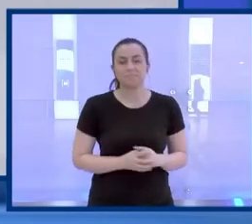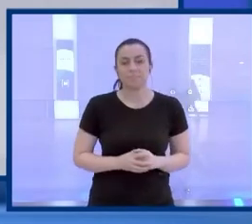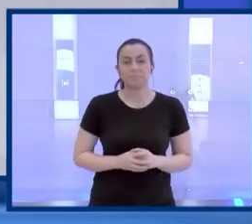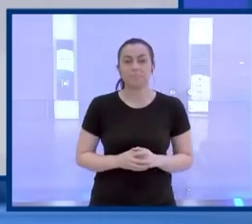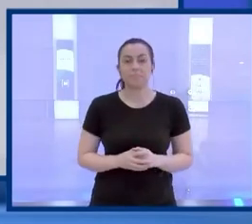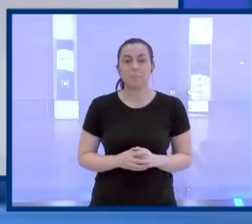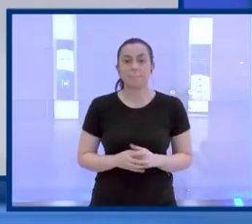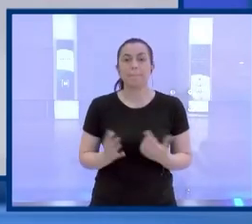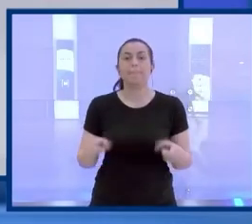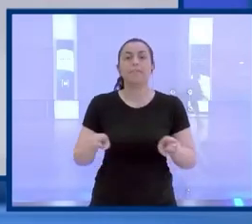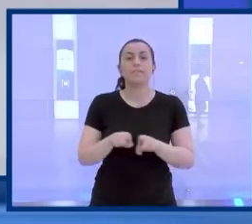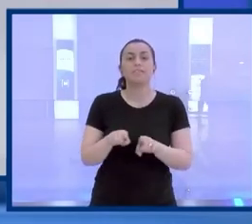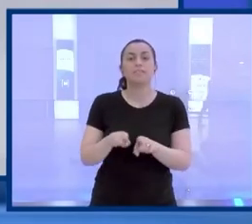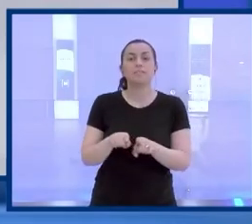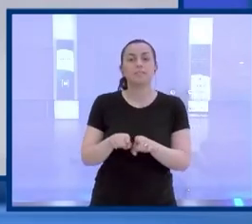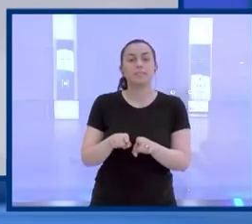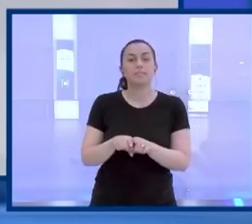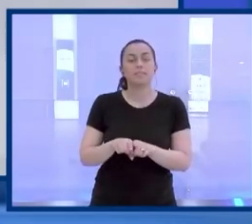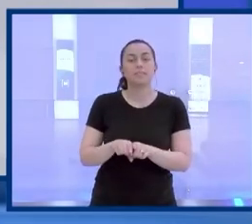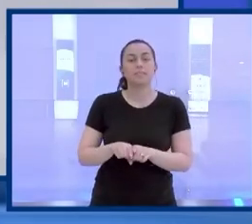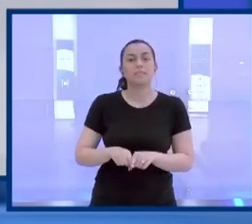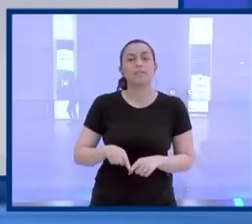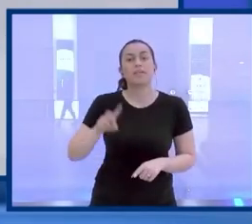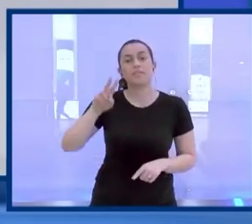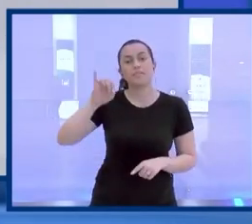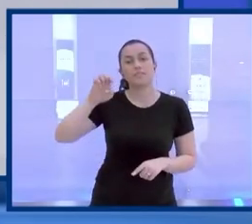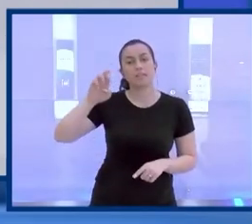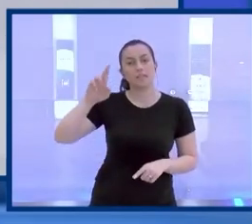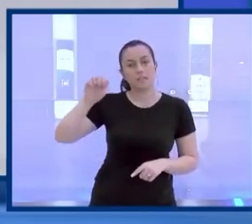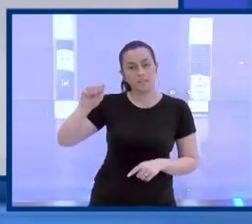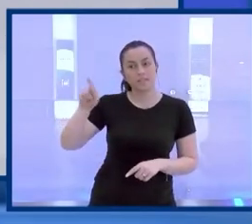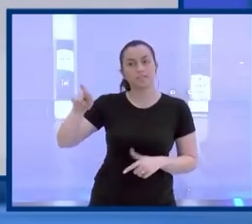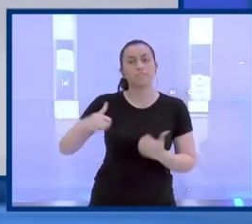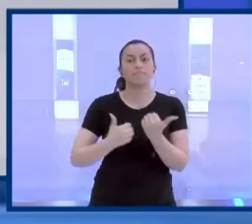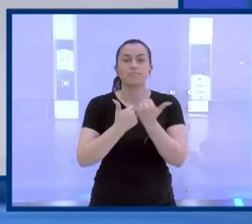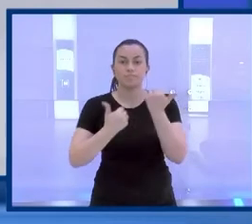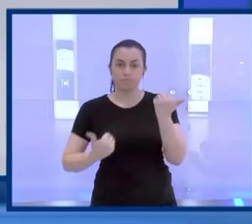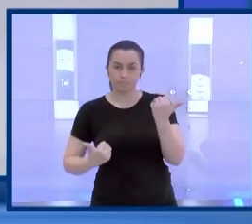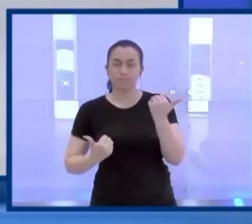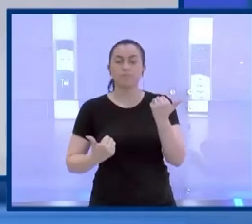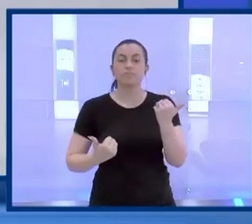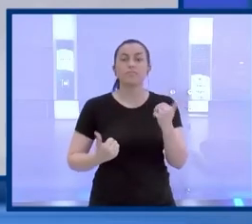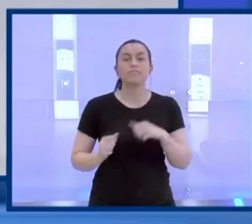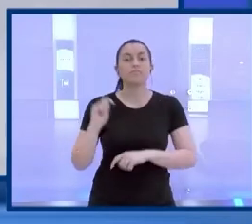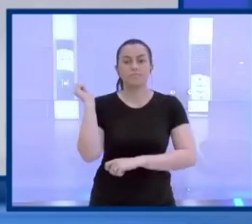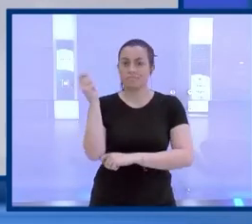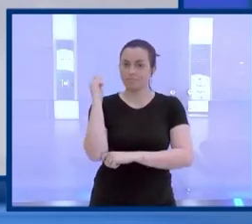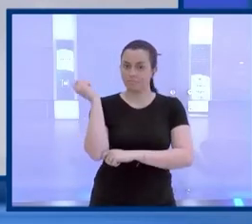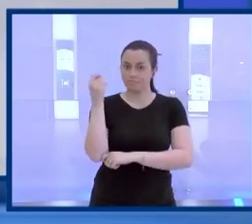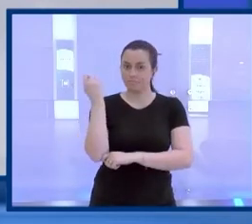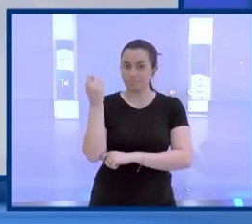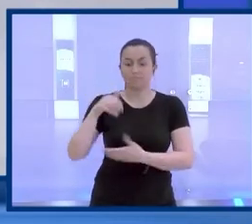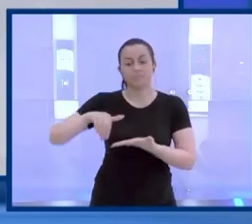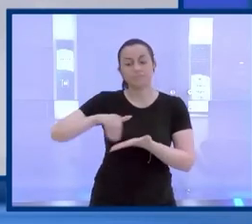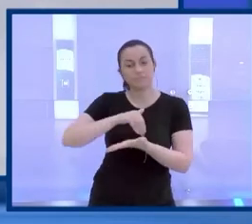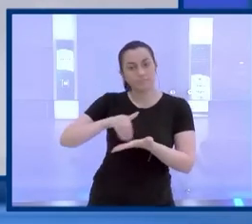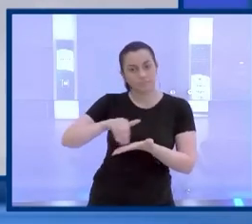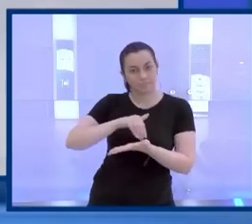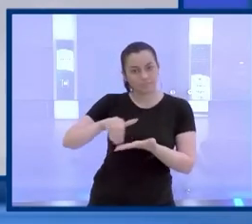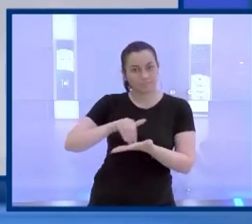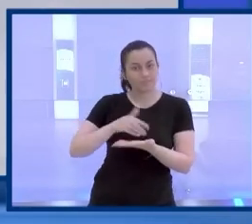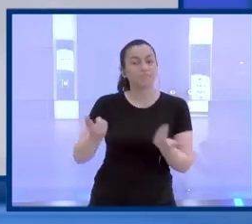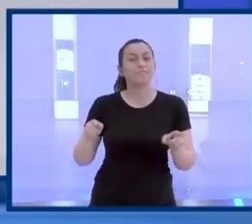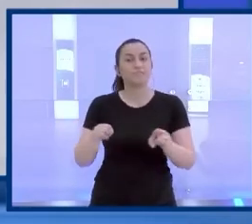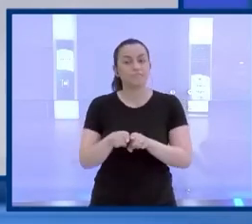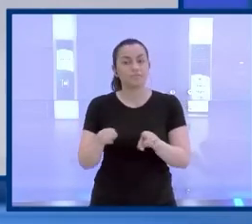Senhor delegado Ranolfo Vieira Júnior, vice-governador do estado do Rio Grande do Sul. Senhores secretários de Estado,